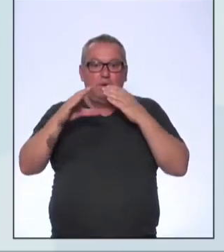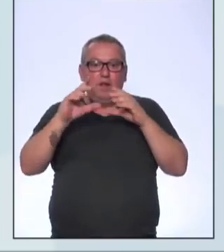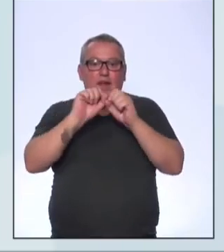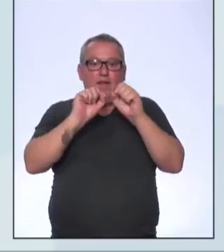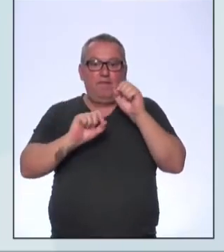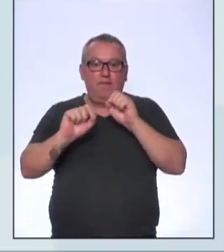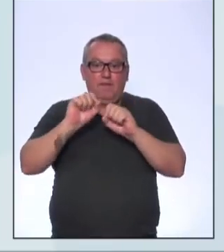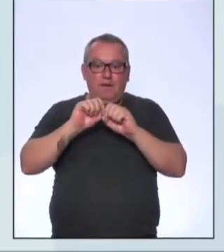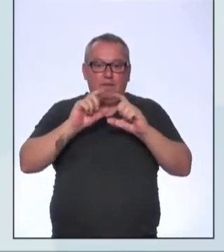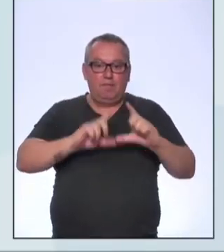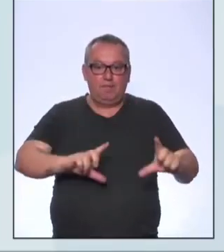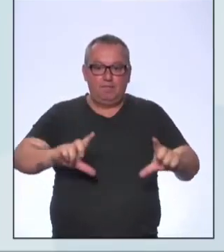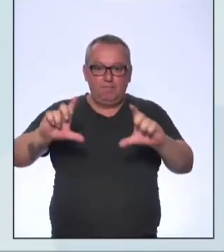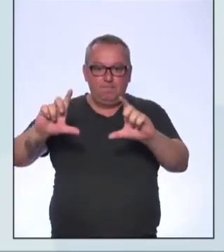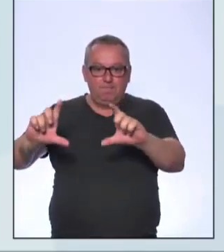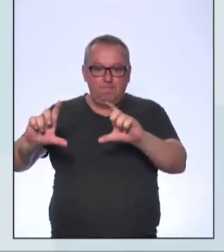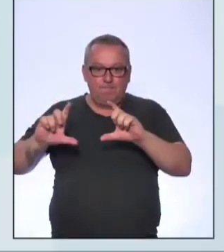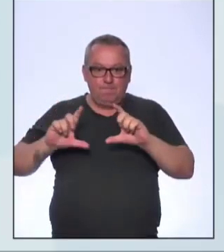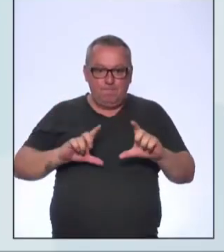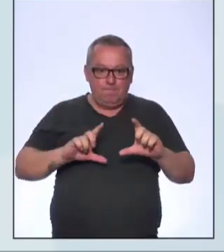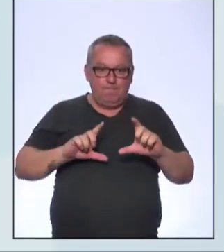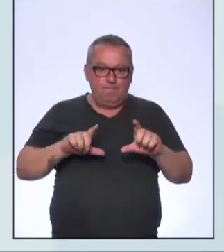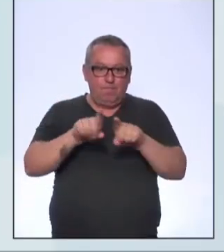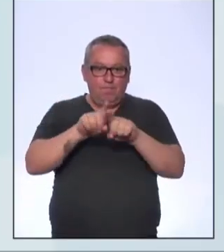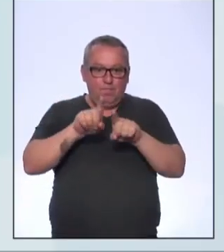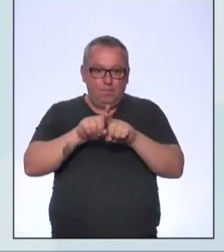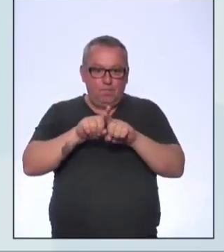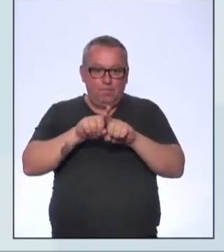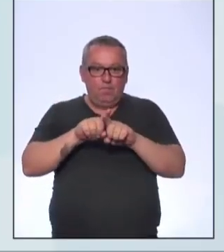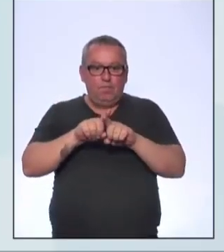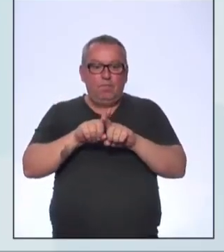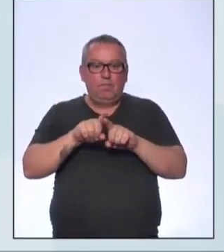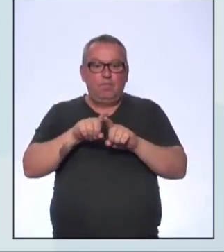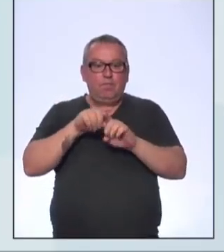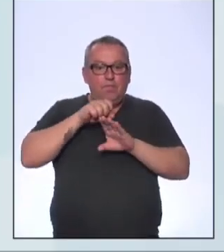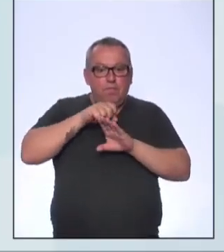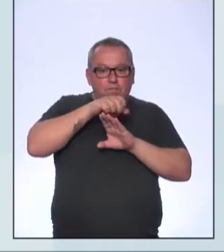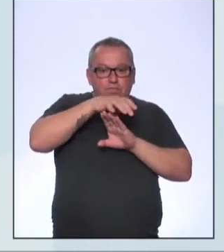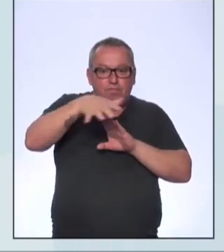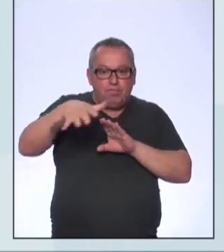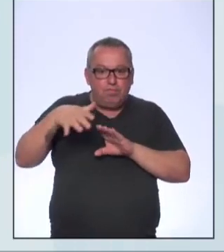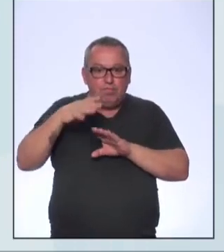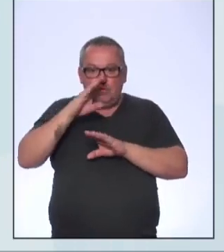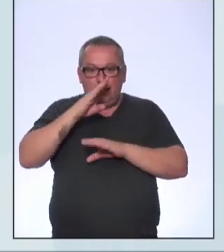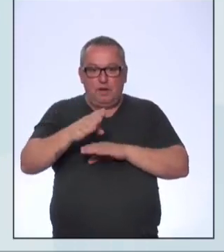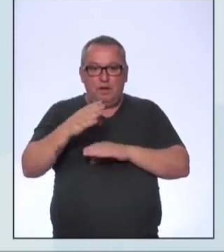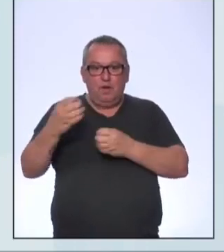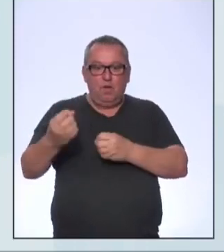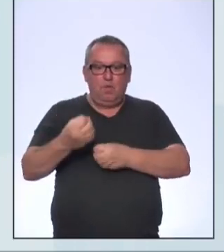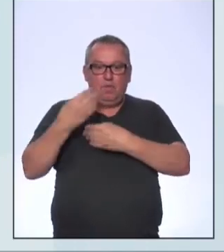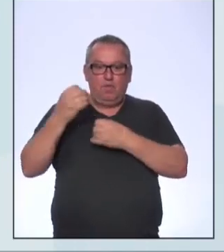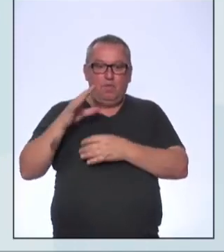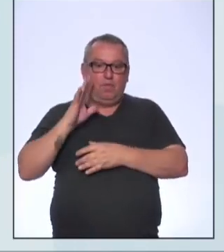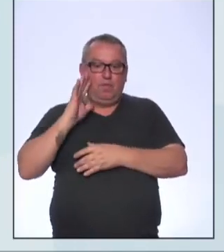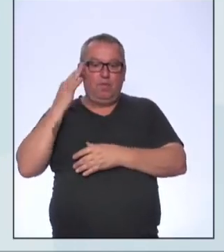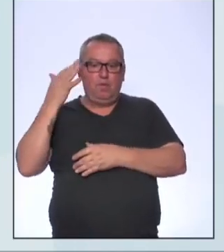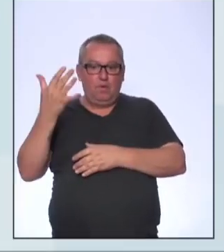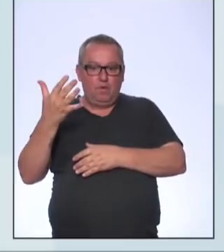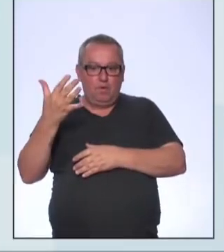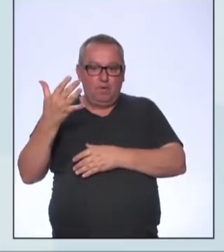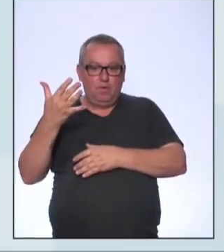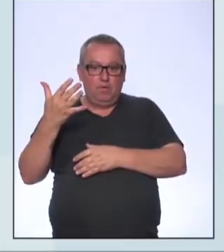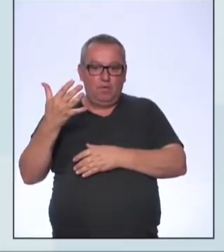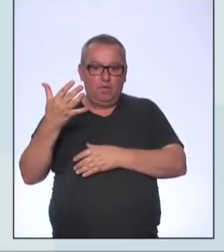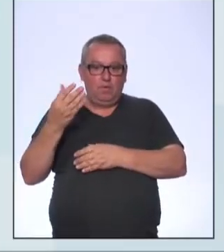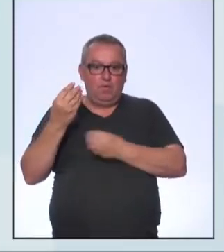comunicação é realizada por meio de imagens. Transmite de maneira bastante direta uma